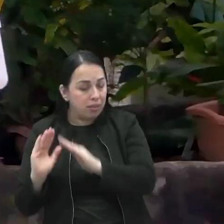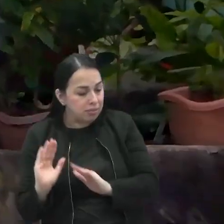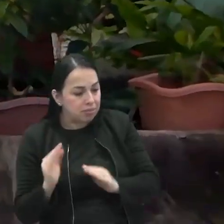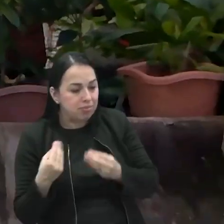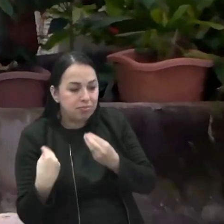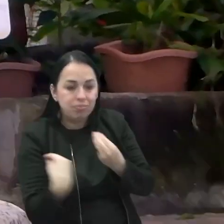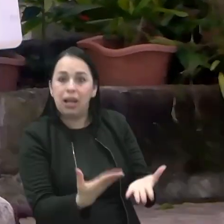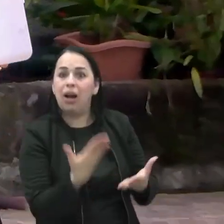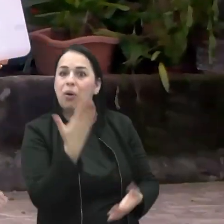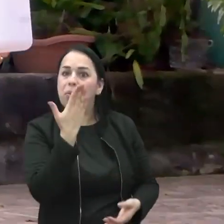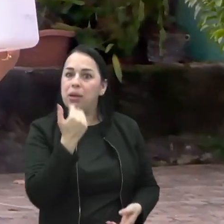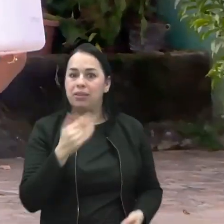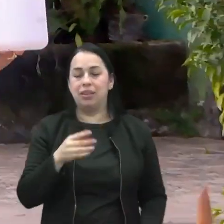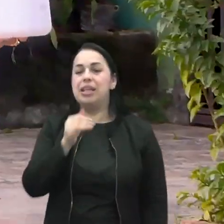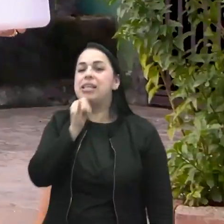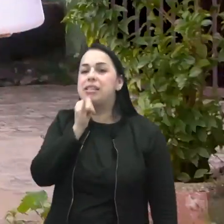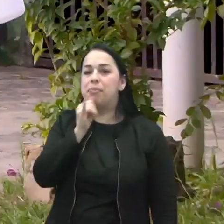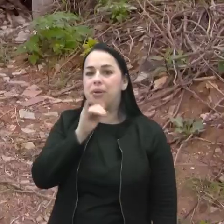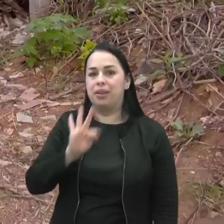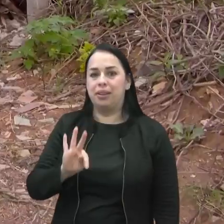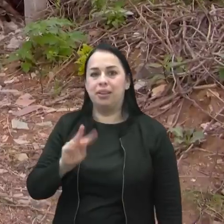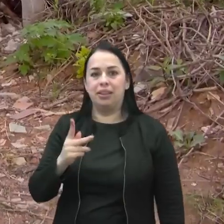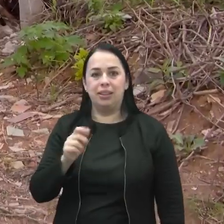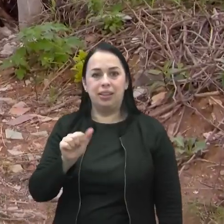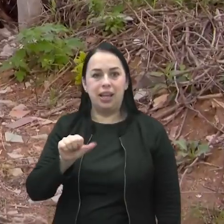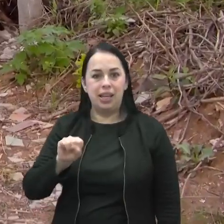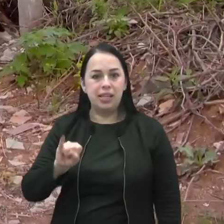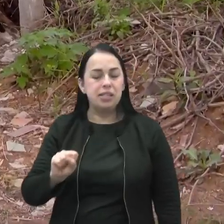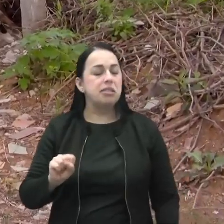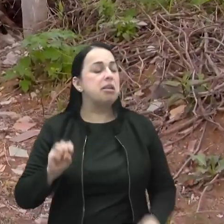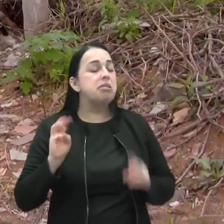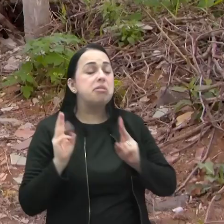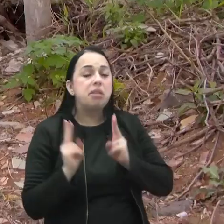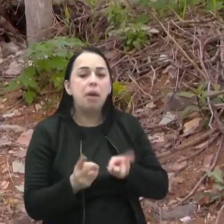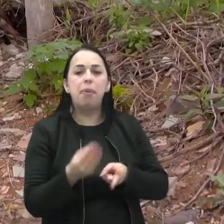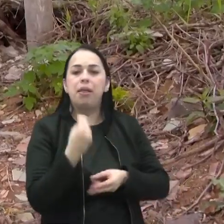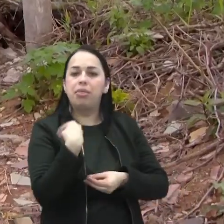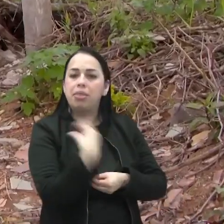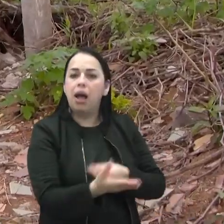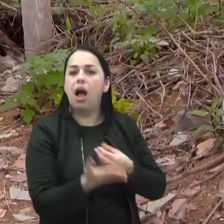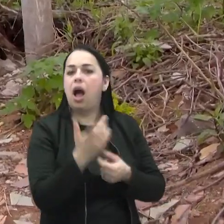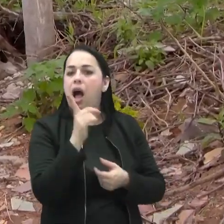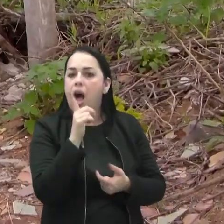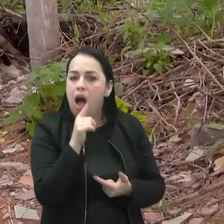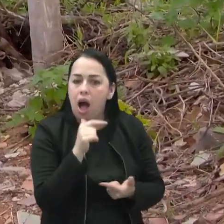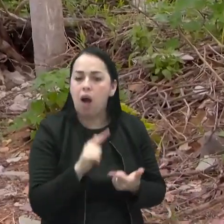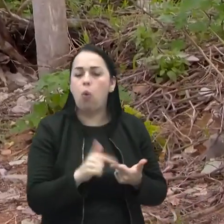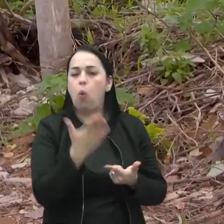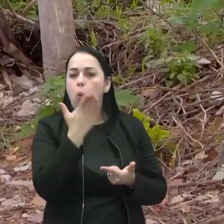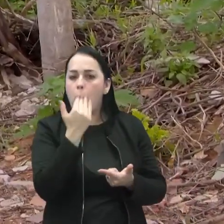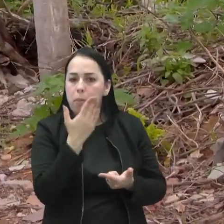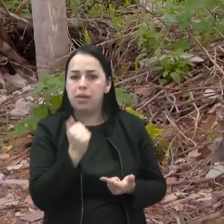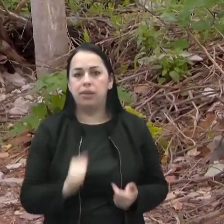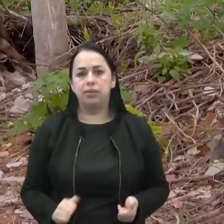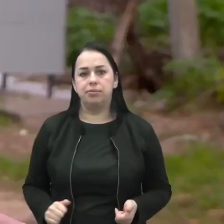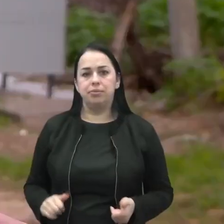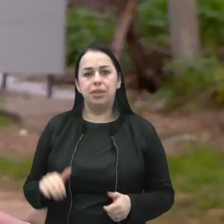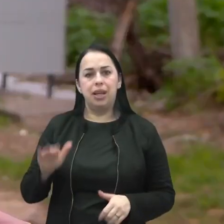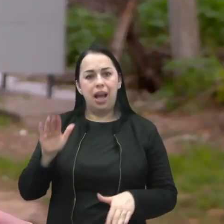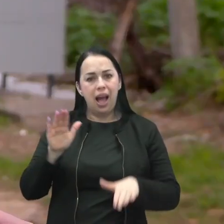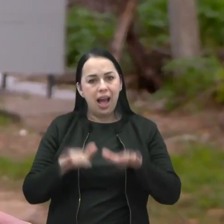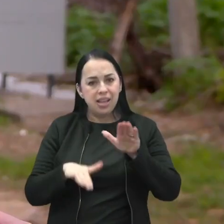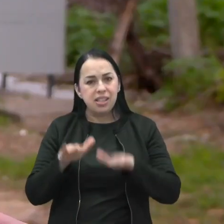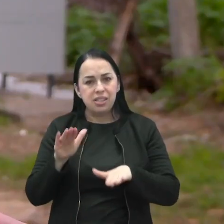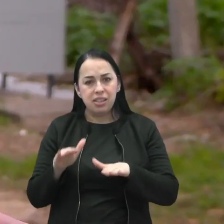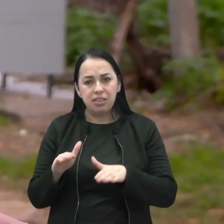local. Thaís é uma delas e diariamente alimenta e dá água para os pets que ficam por ali. Às